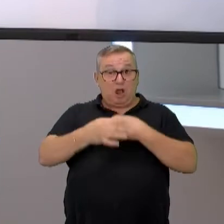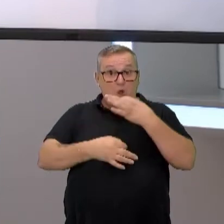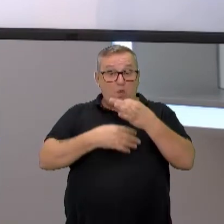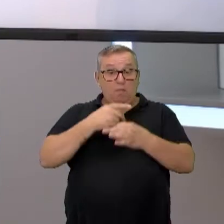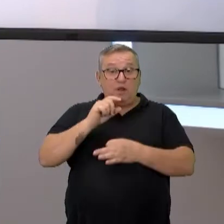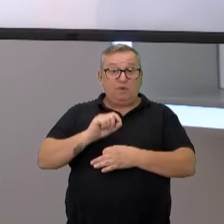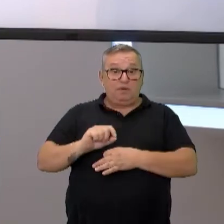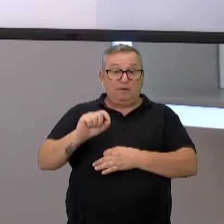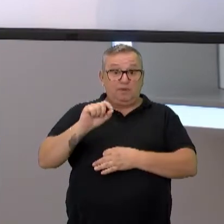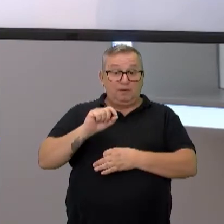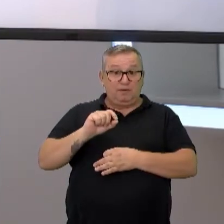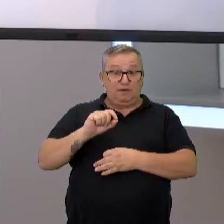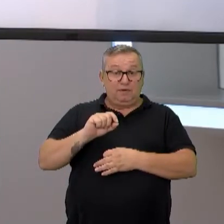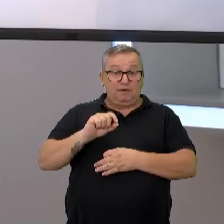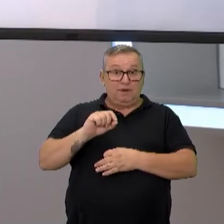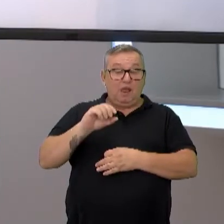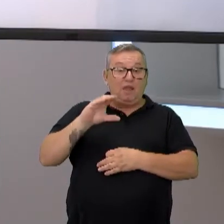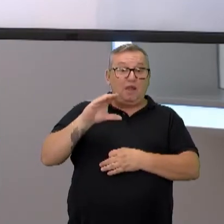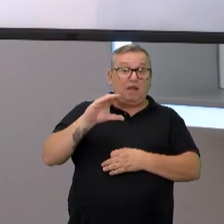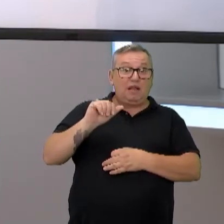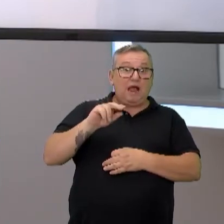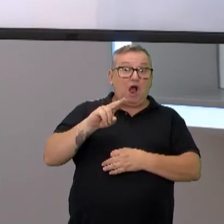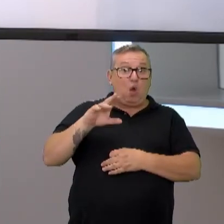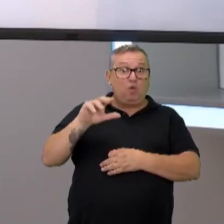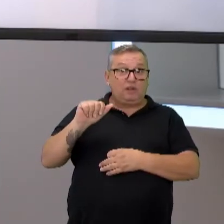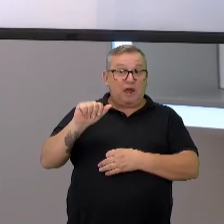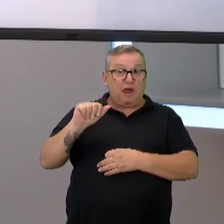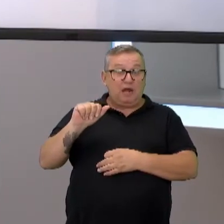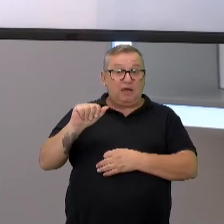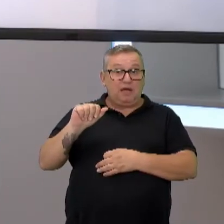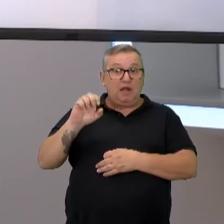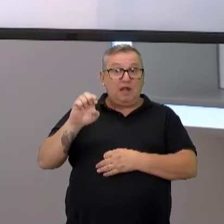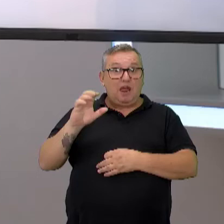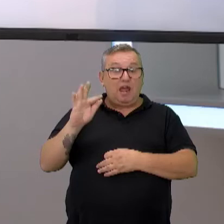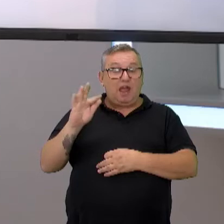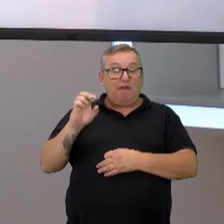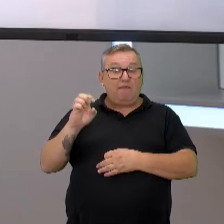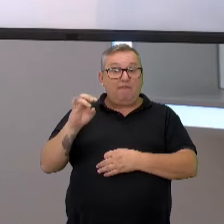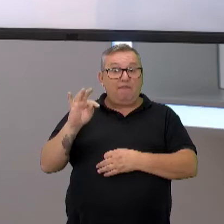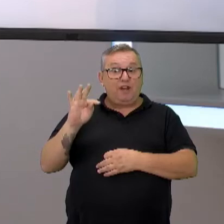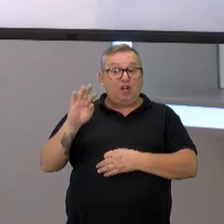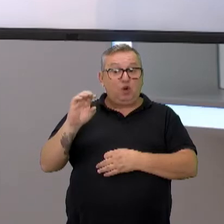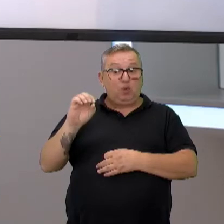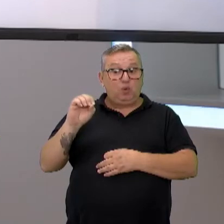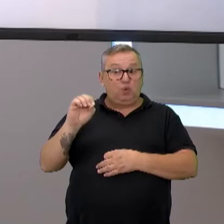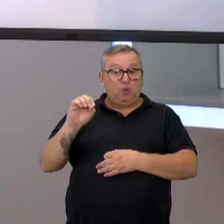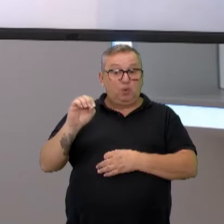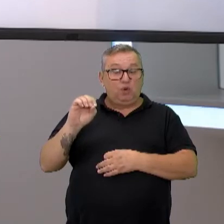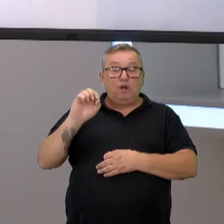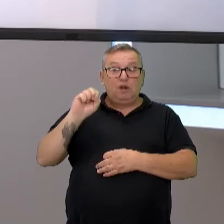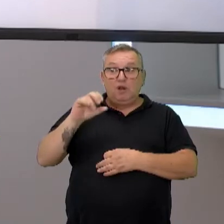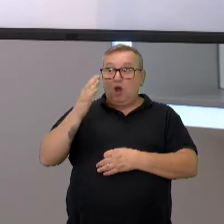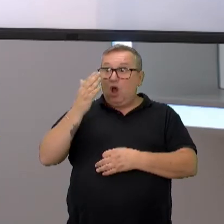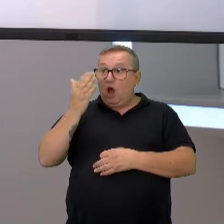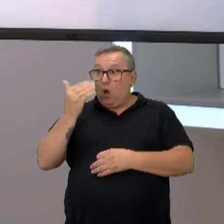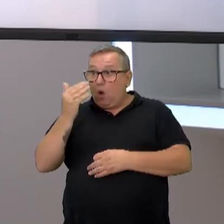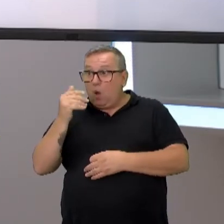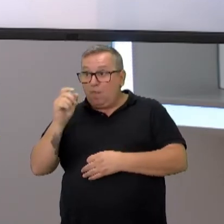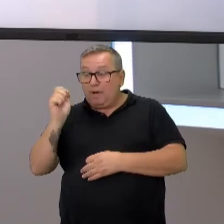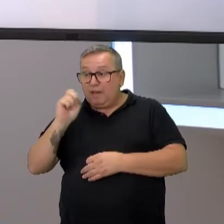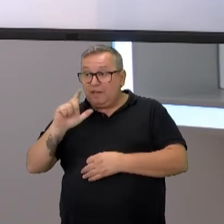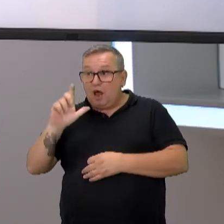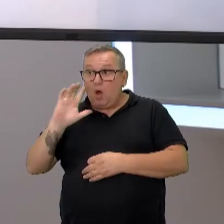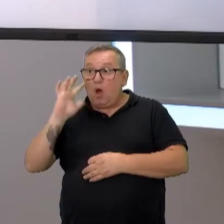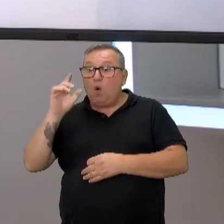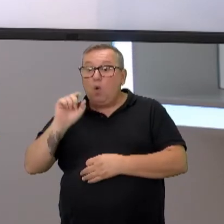quê? De causa e efeito. Se eu comer muito sal, o que poderá causar o